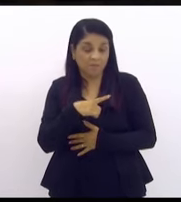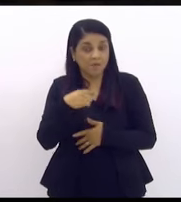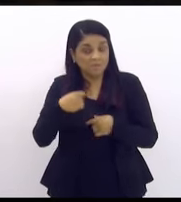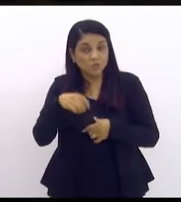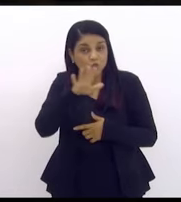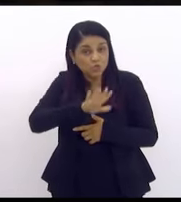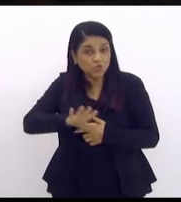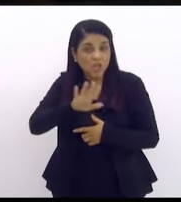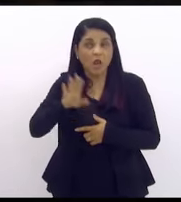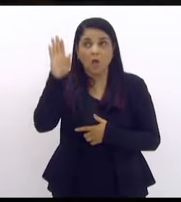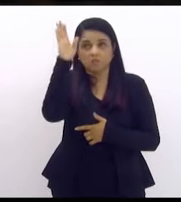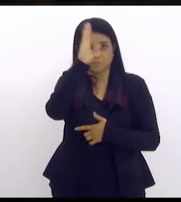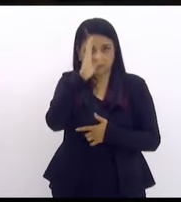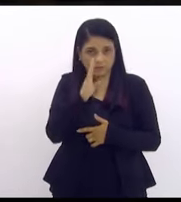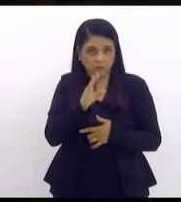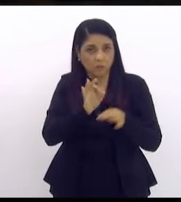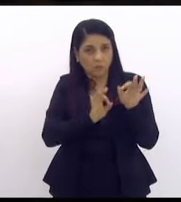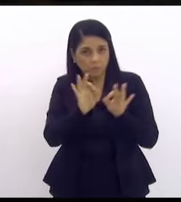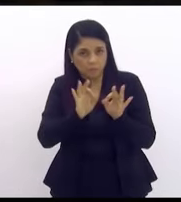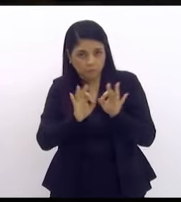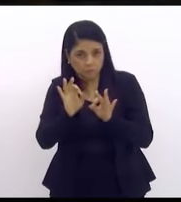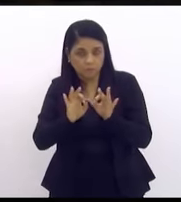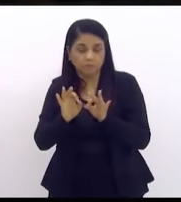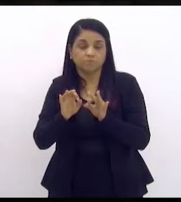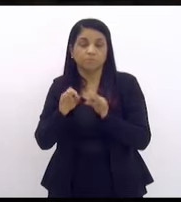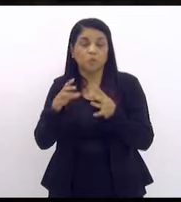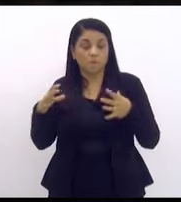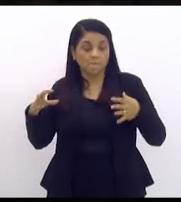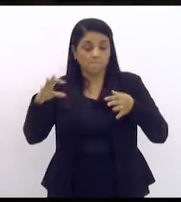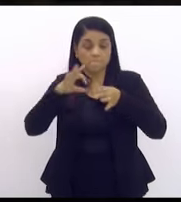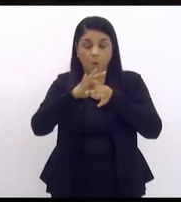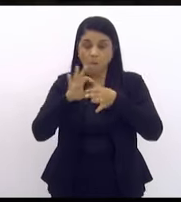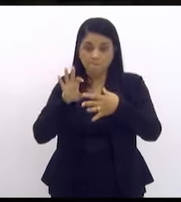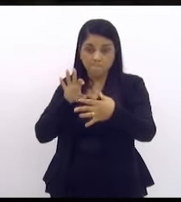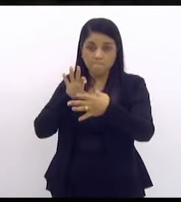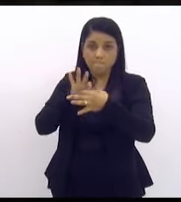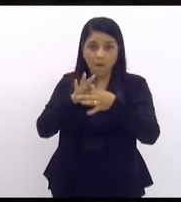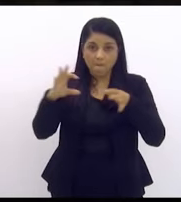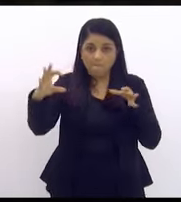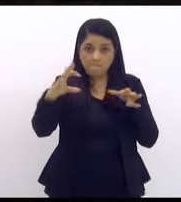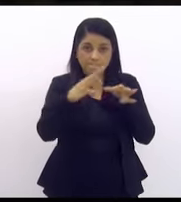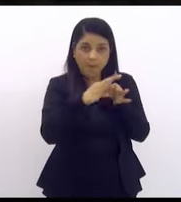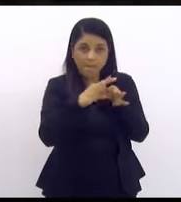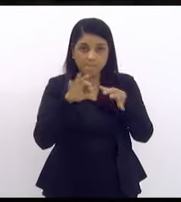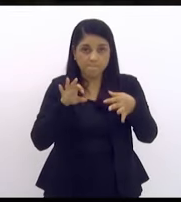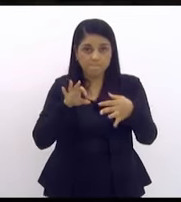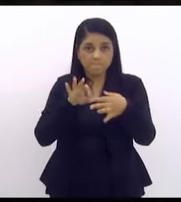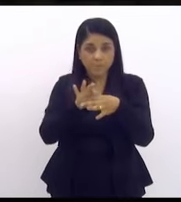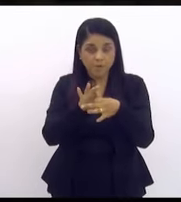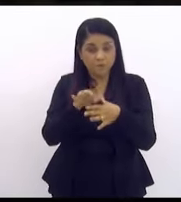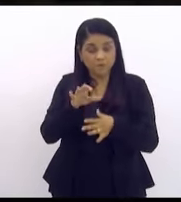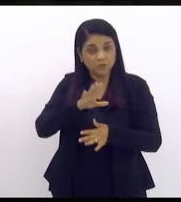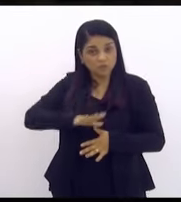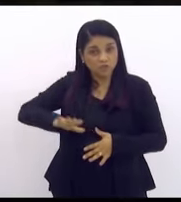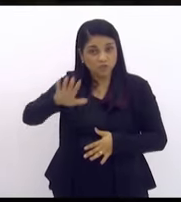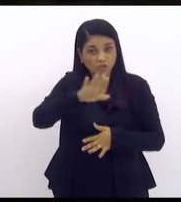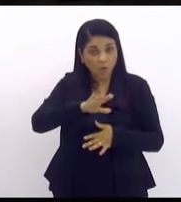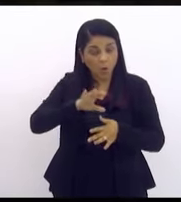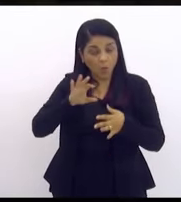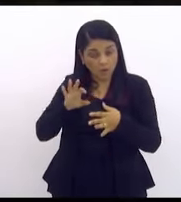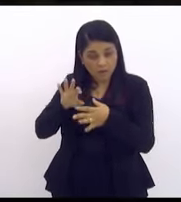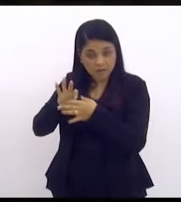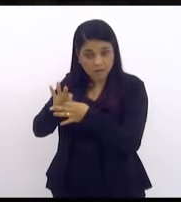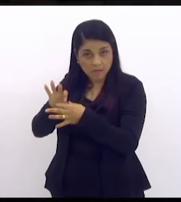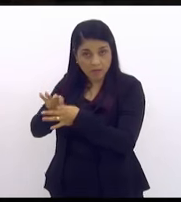país, para que os estados se conectem no mesmo. E esse geral também esteja linkado